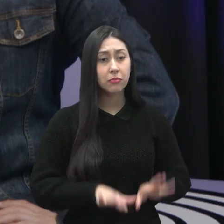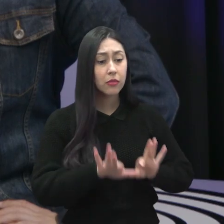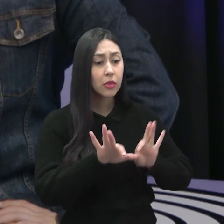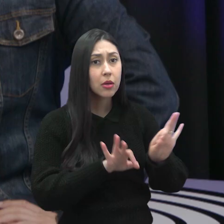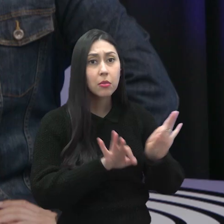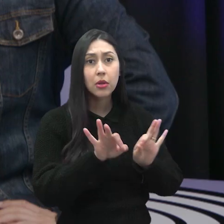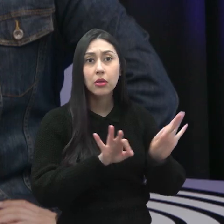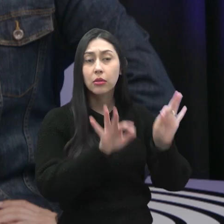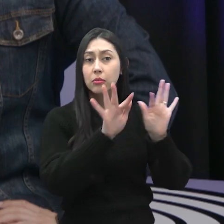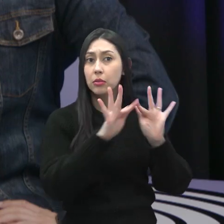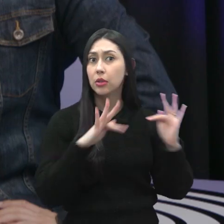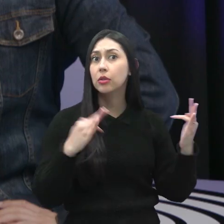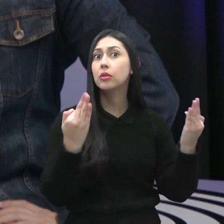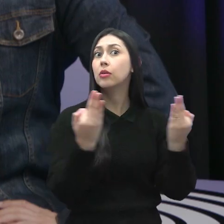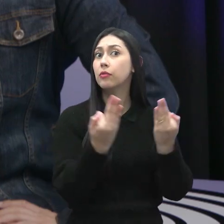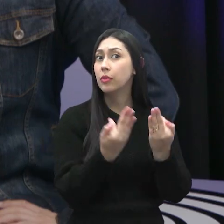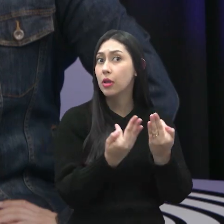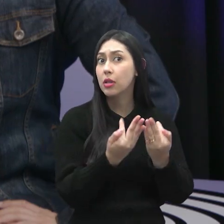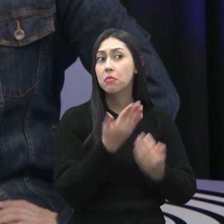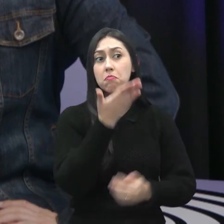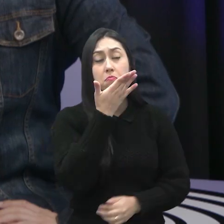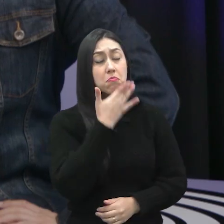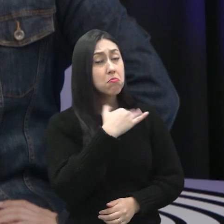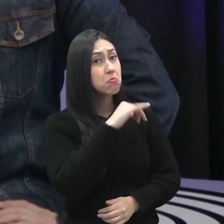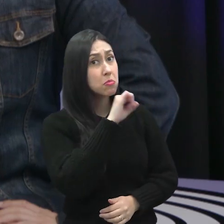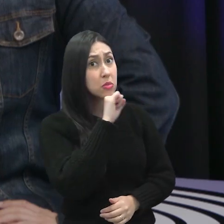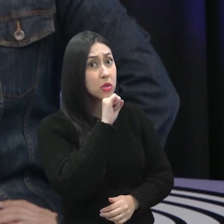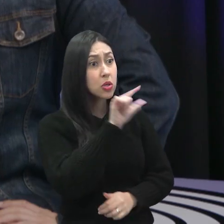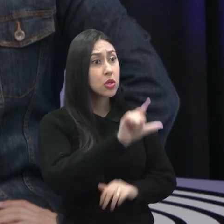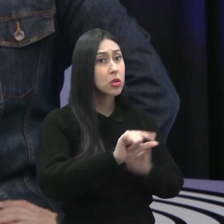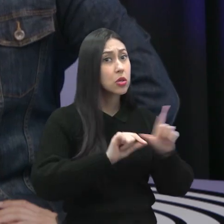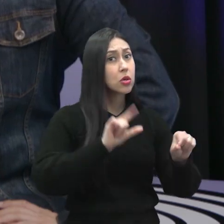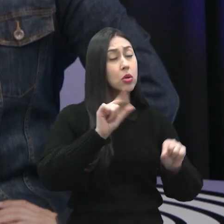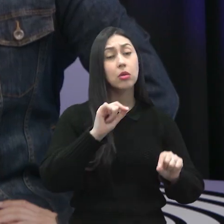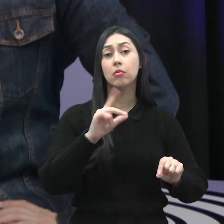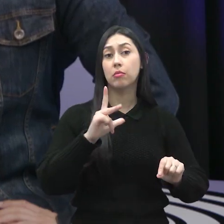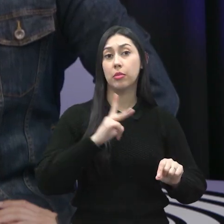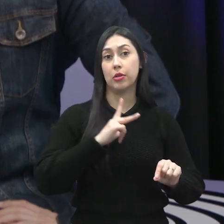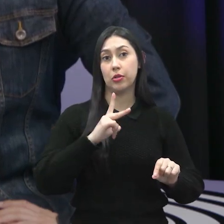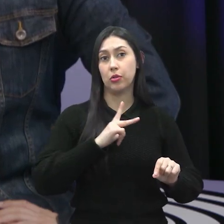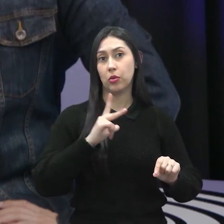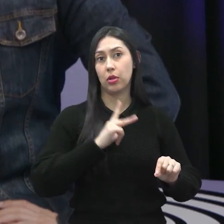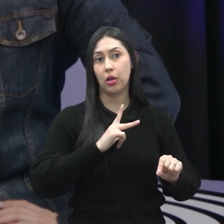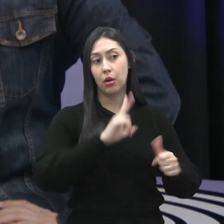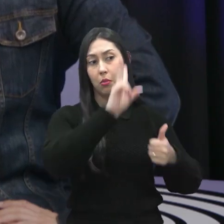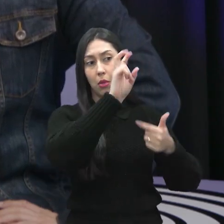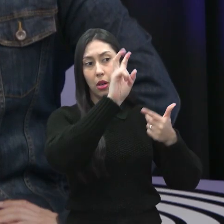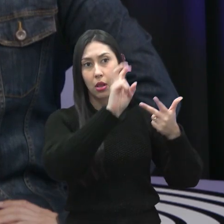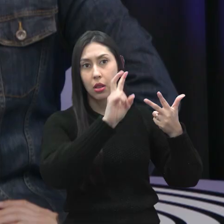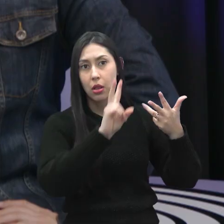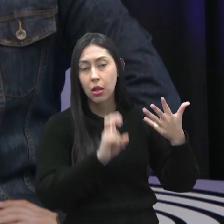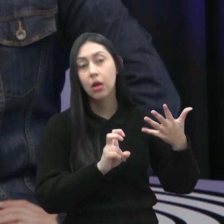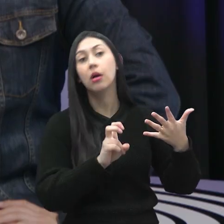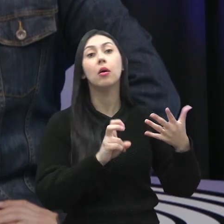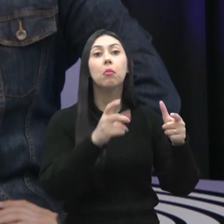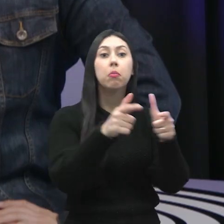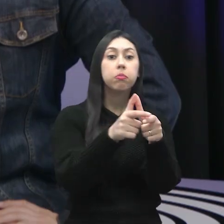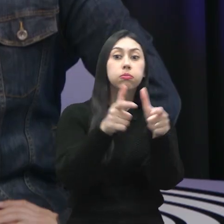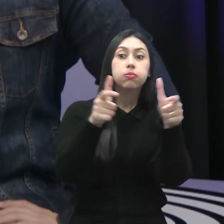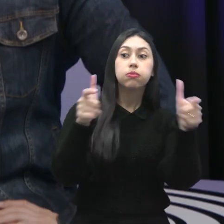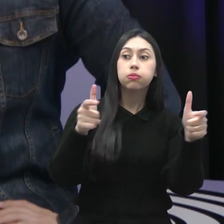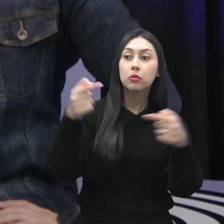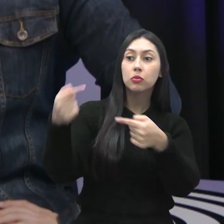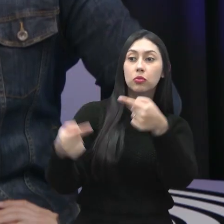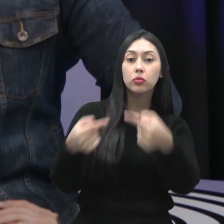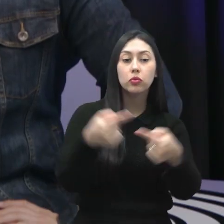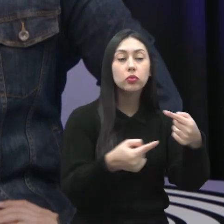Planejamento familiar, paternidade, escolhas pessoais, esses temas têm ganhado cada vez mais espaço